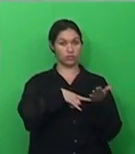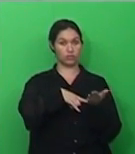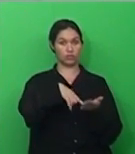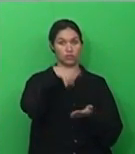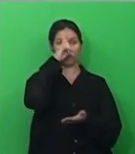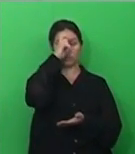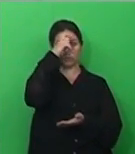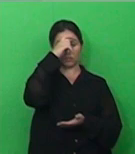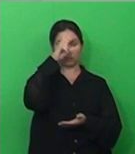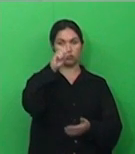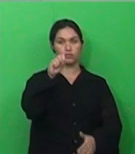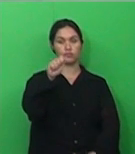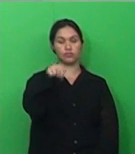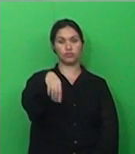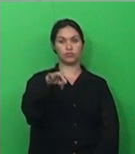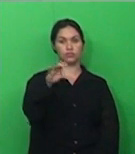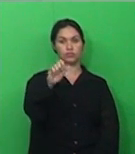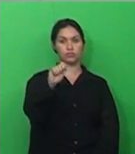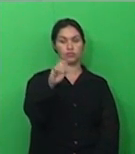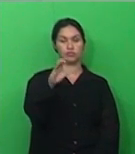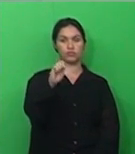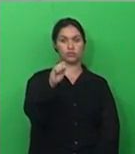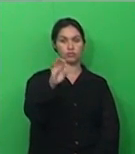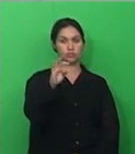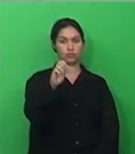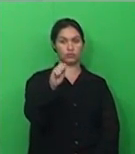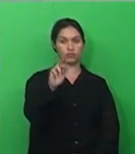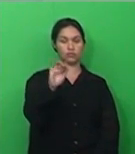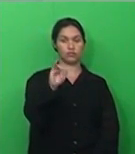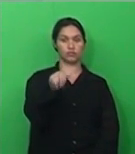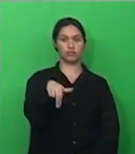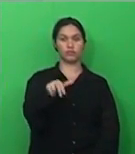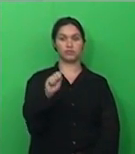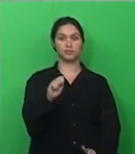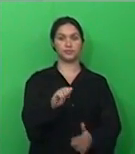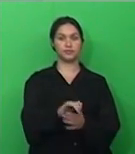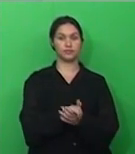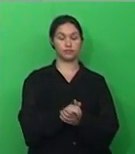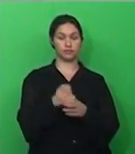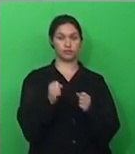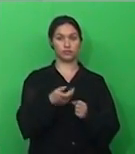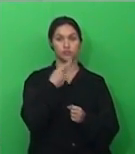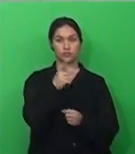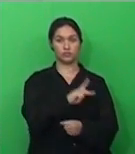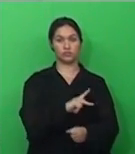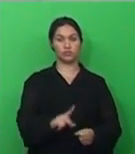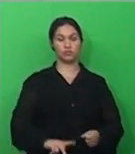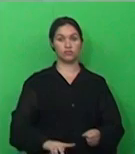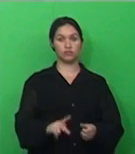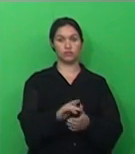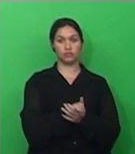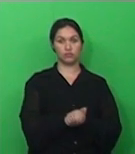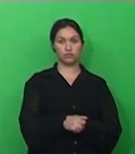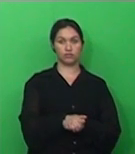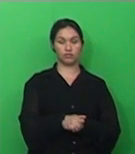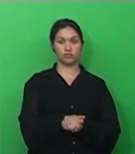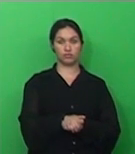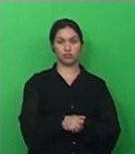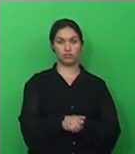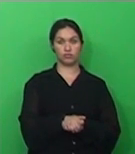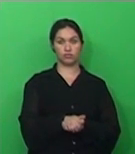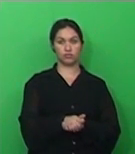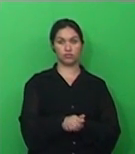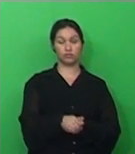postos básicas de saúde, que também tiveram casos semelhantes. Concedo a parte, senhor presidente. Na realidade, alguns